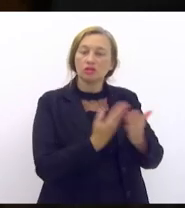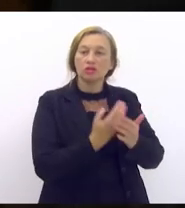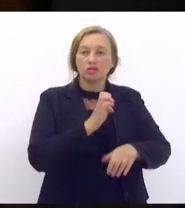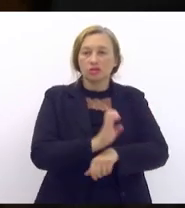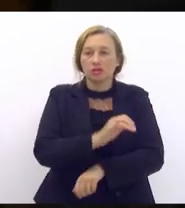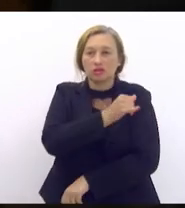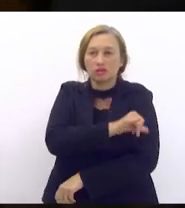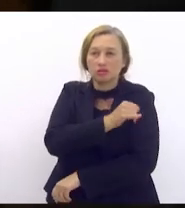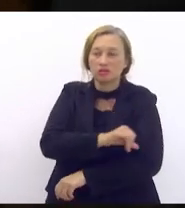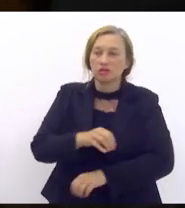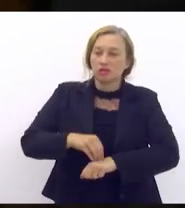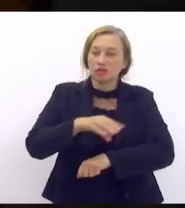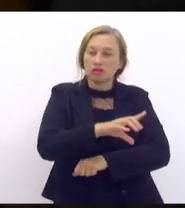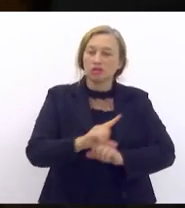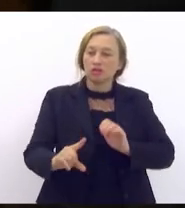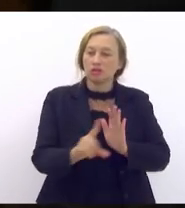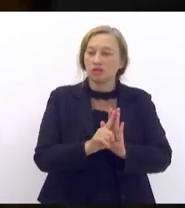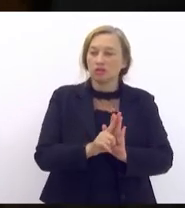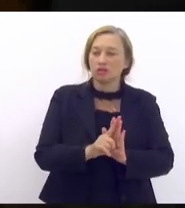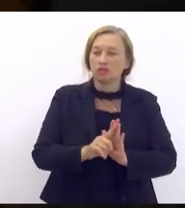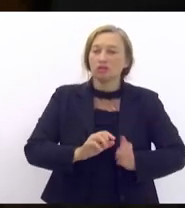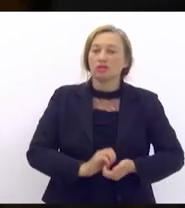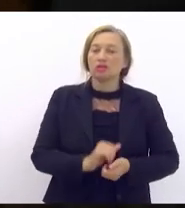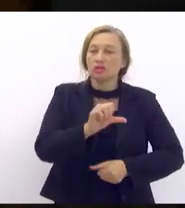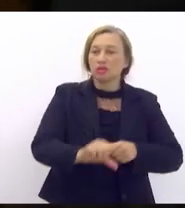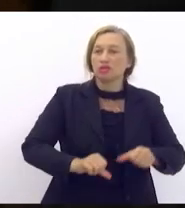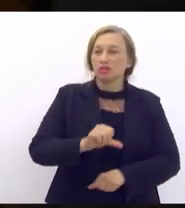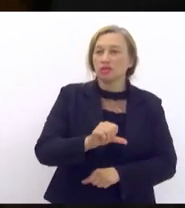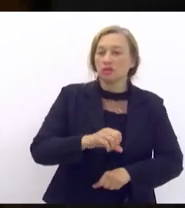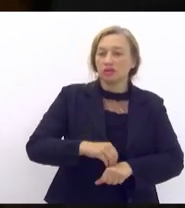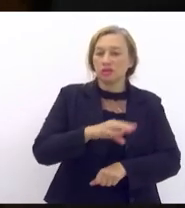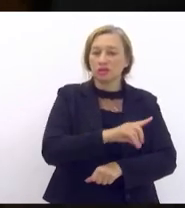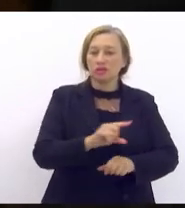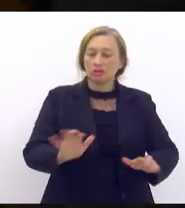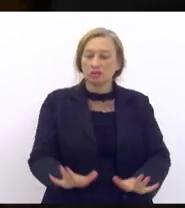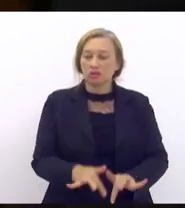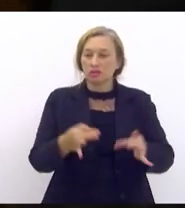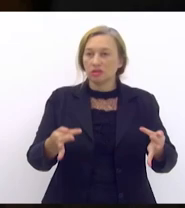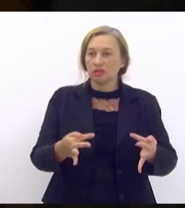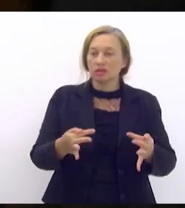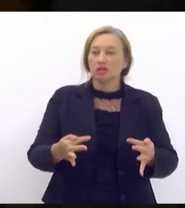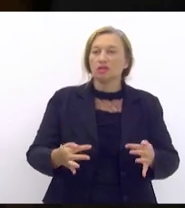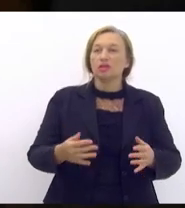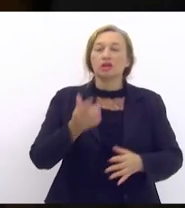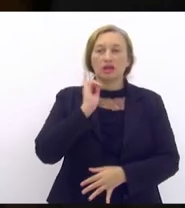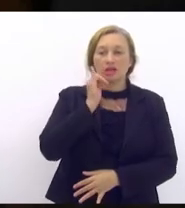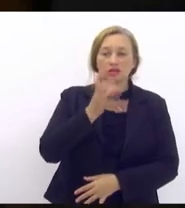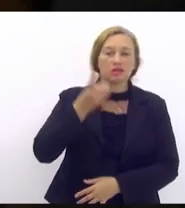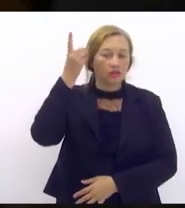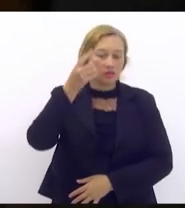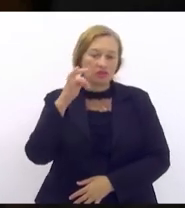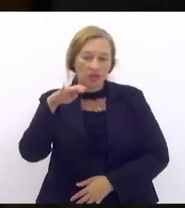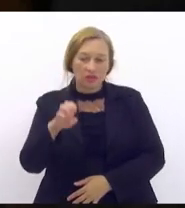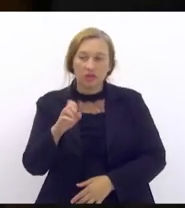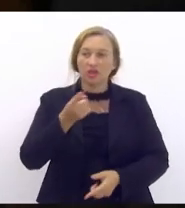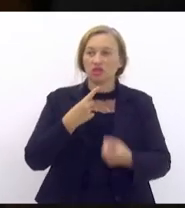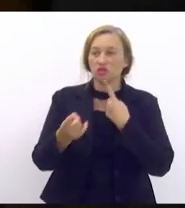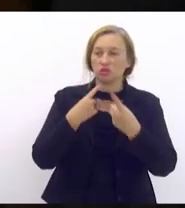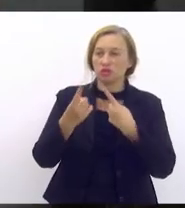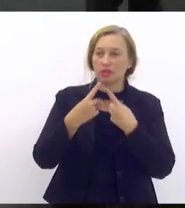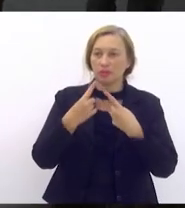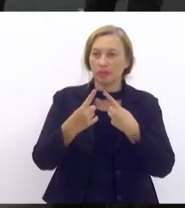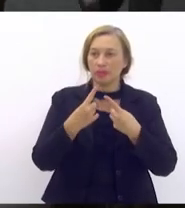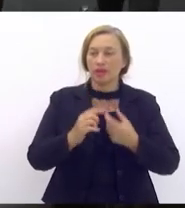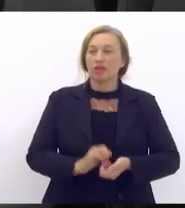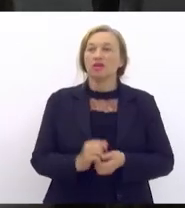da Comissão de Indicação Legislativa, pela transformação em indicação simples. Relator, deputado Felipe Soares, em discussão. Para